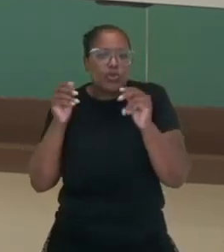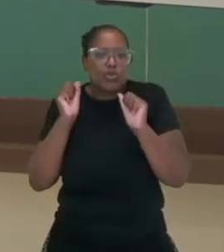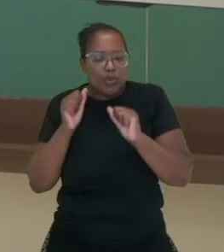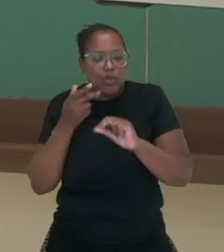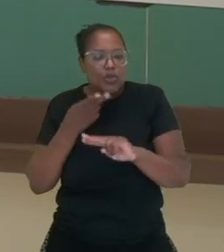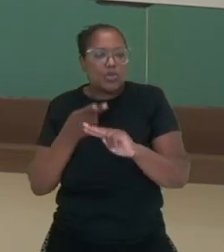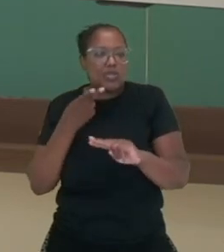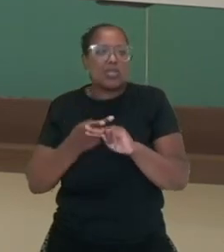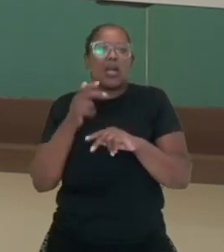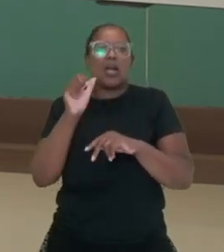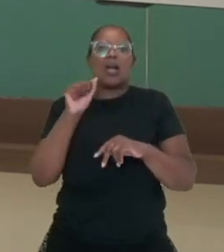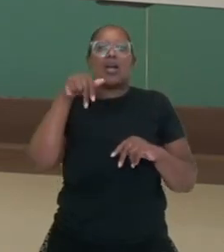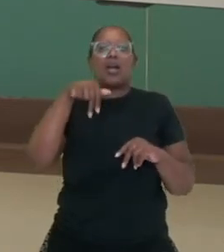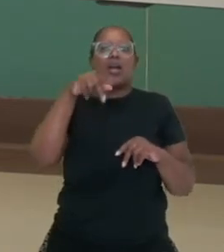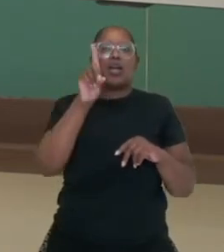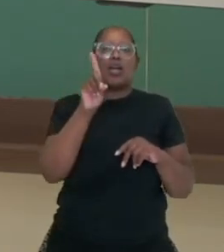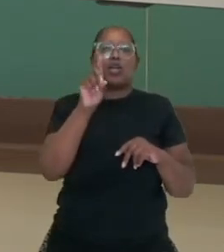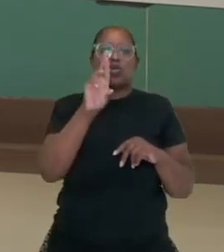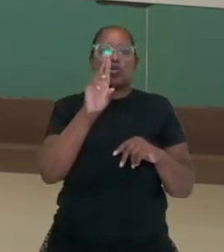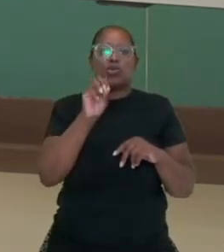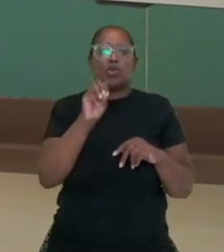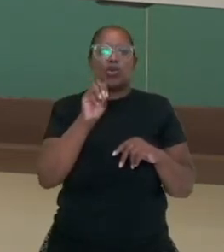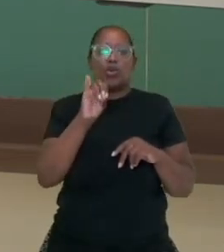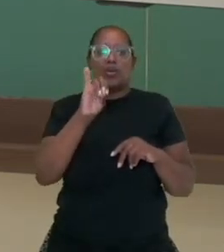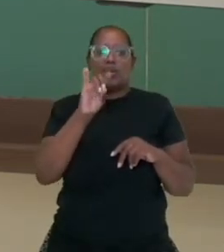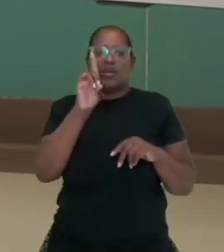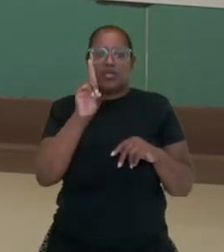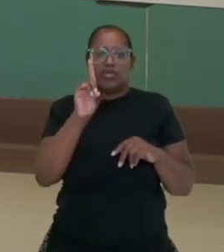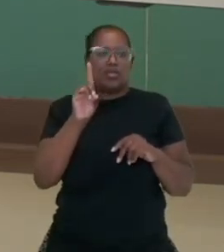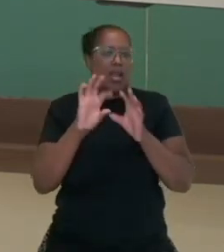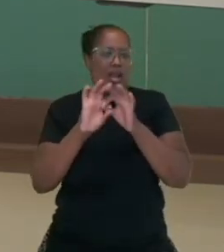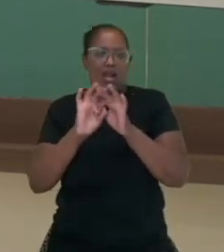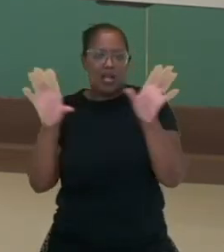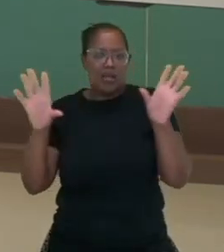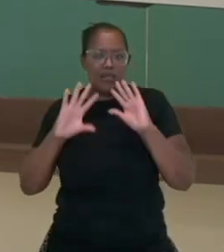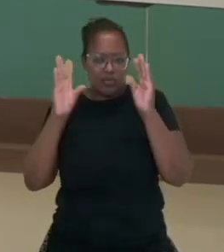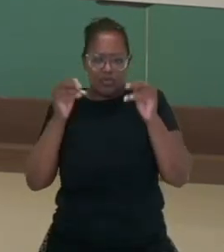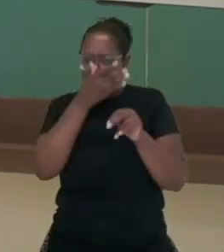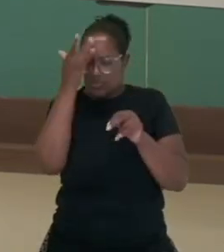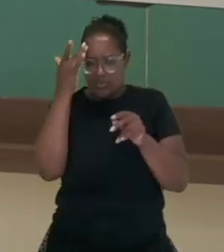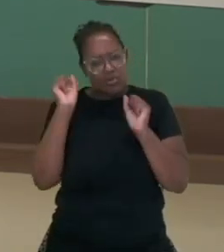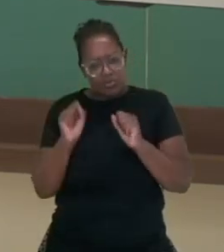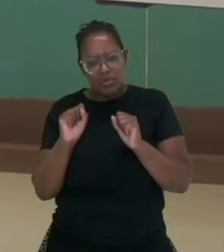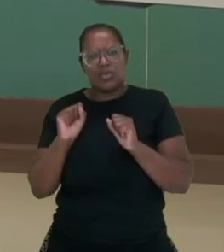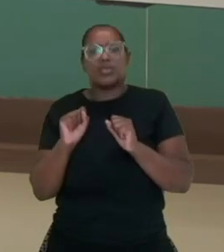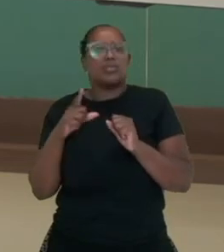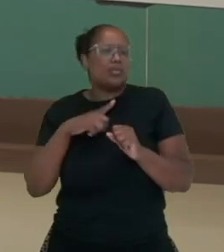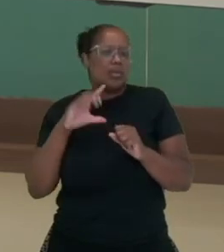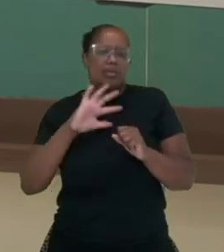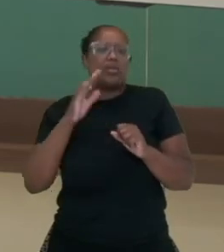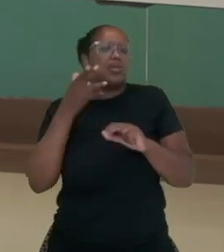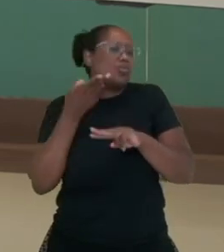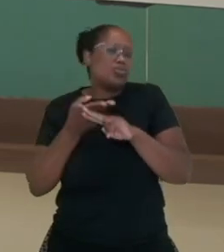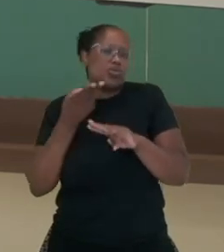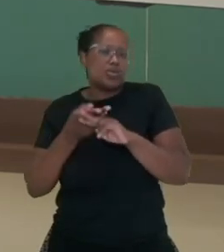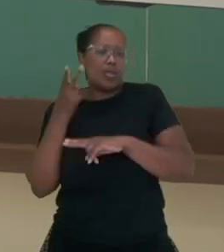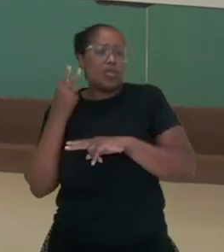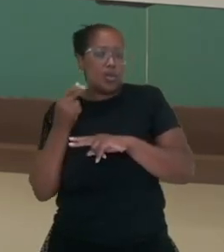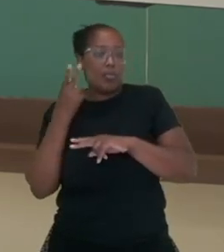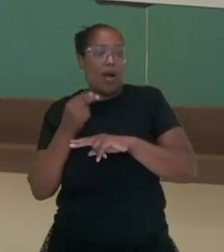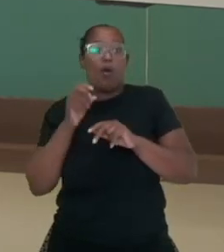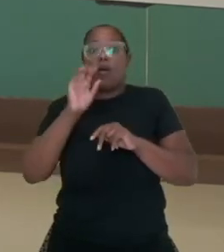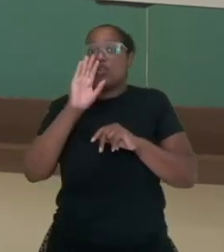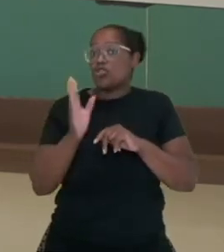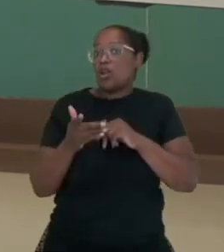seja, não é privado, né? Ele é desenvolvido por várias pessoas em conjunto, que eles é o